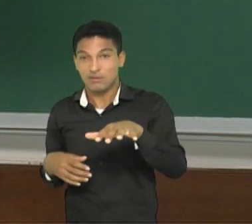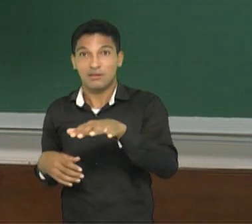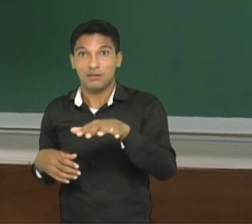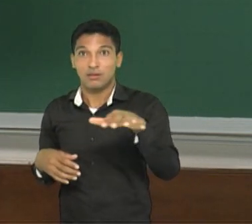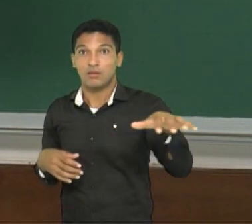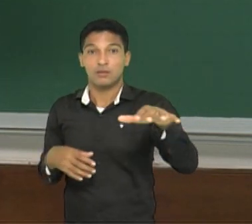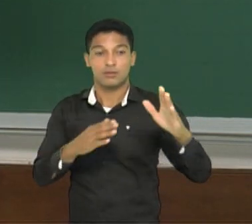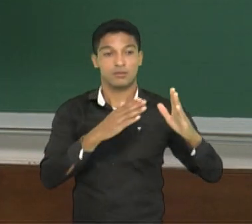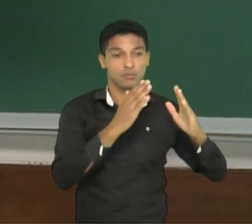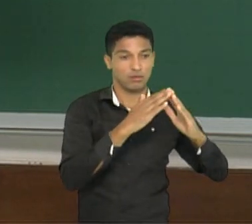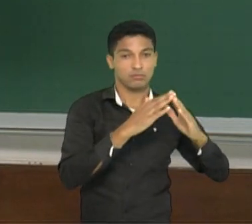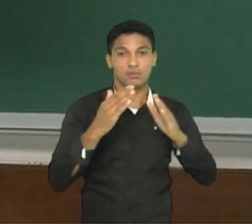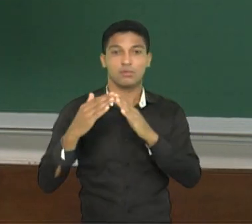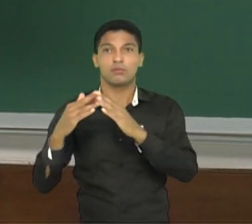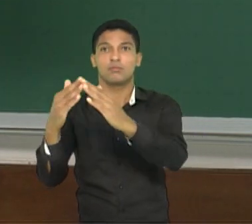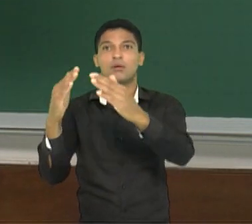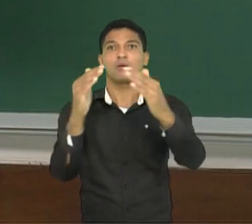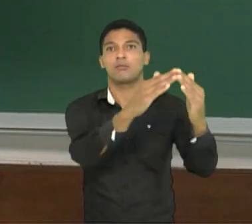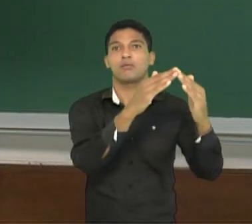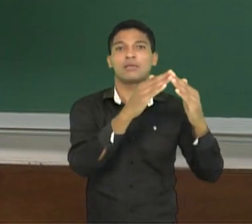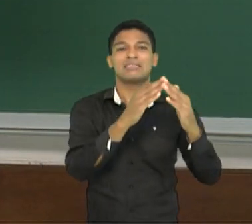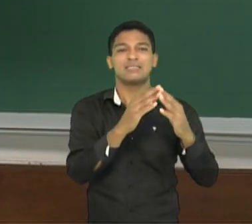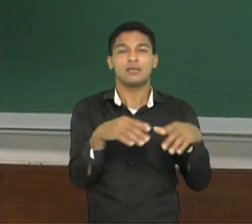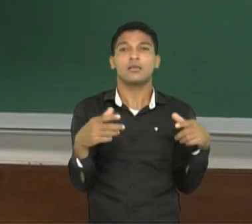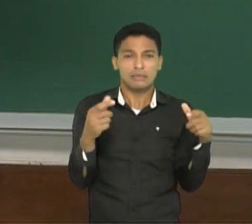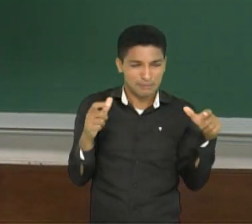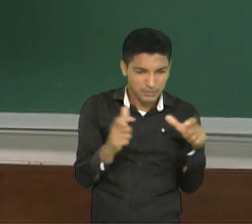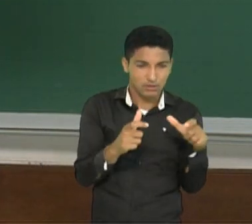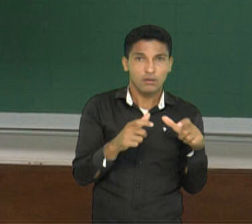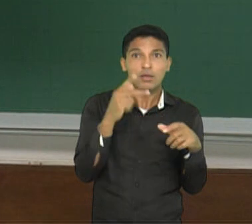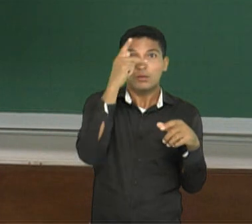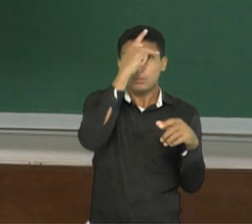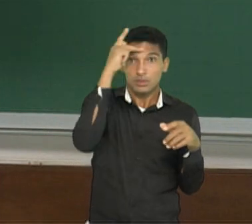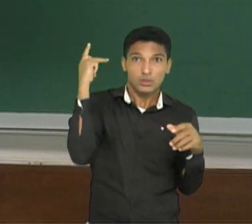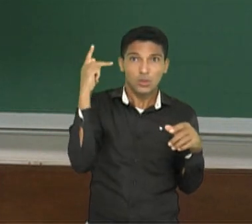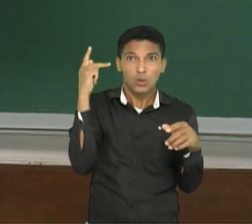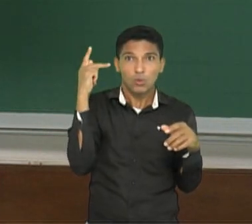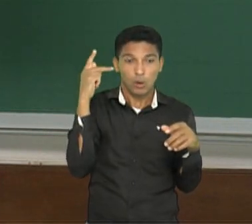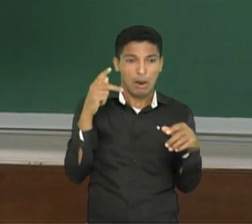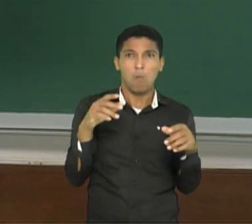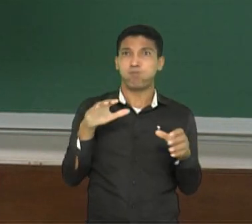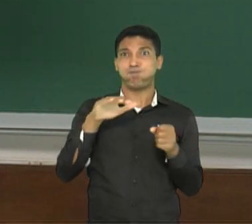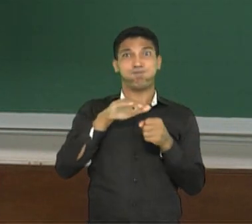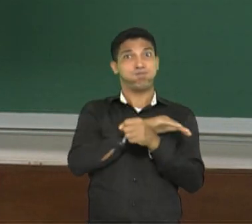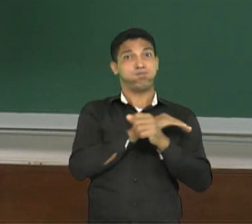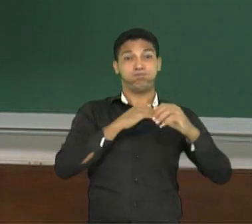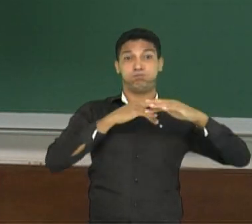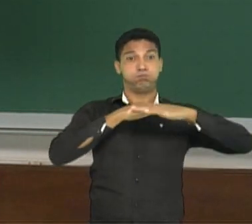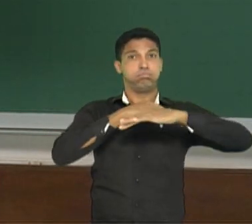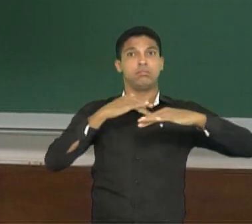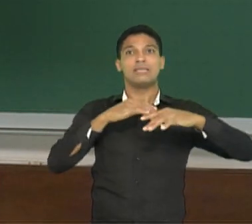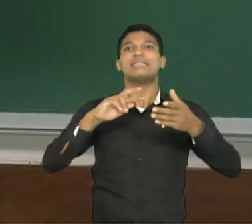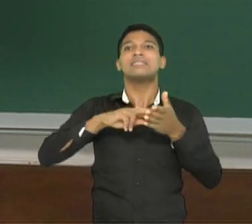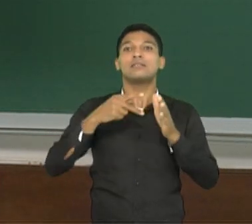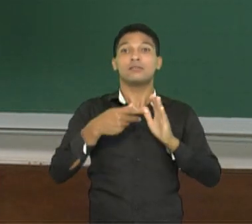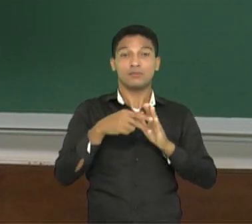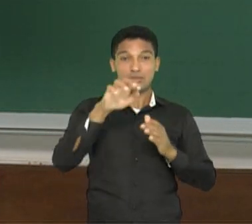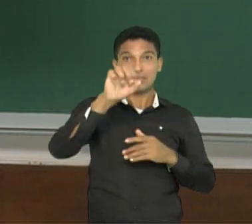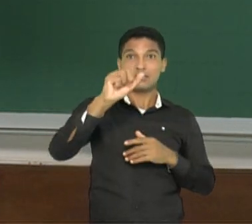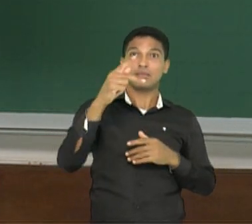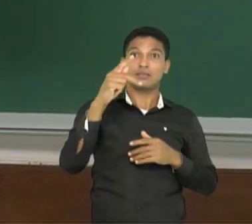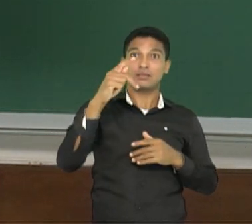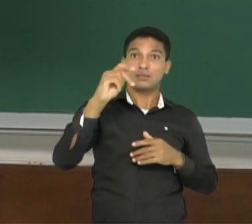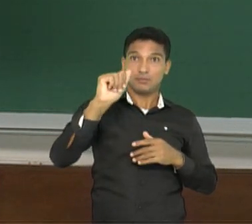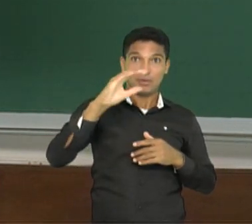né? Se a área é menor e a quantidade de pessoas é elevada, eu vou ter um espaço menor para cada um.